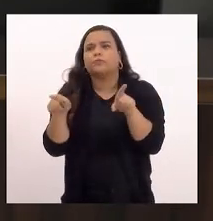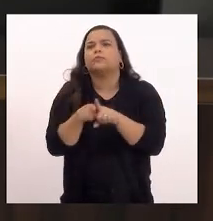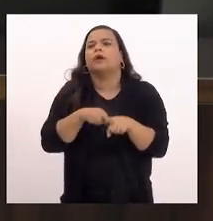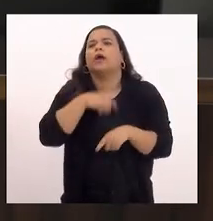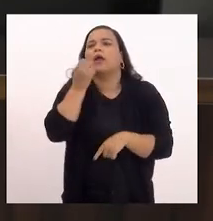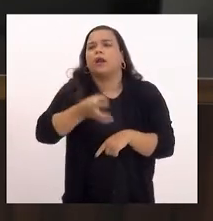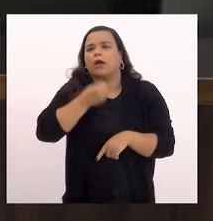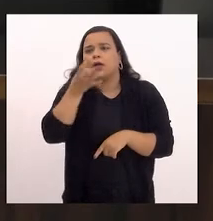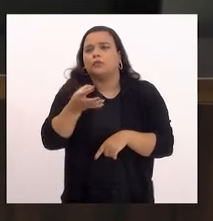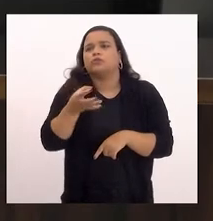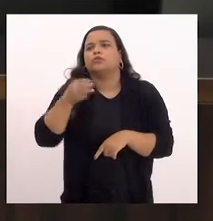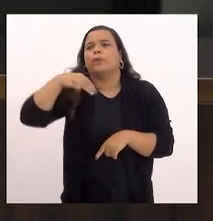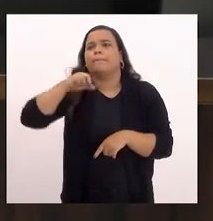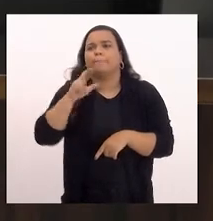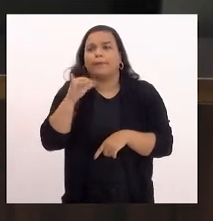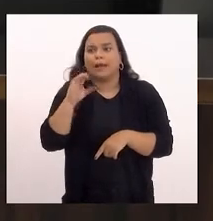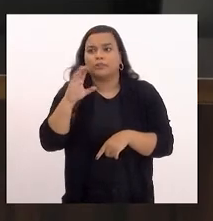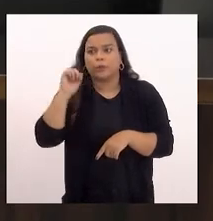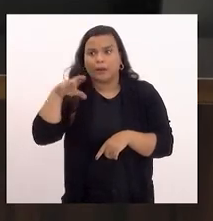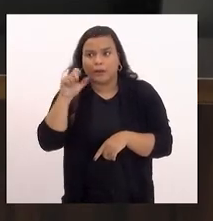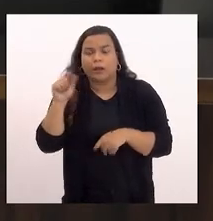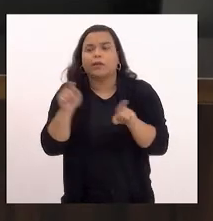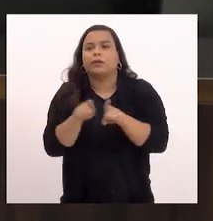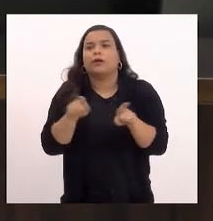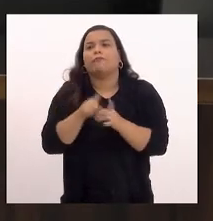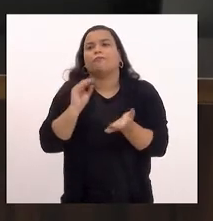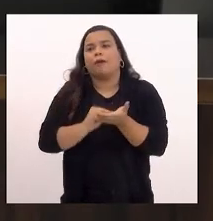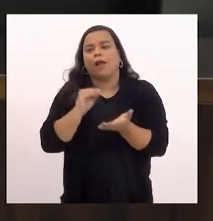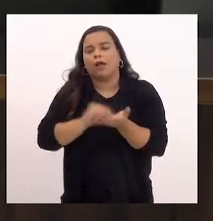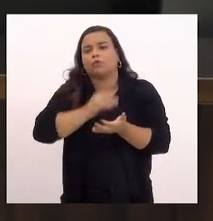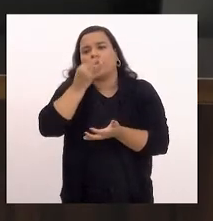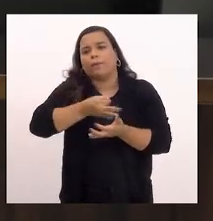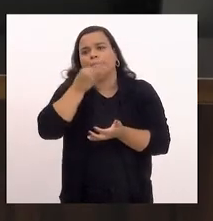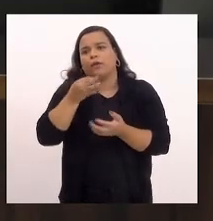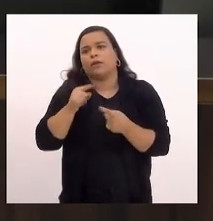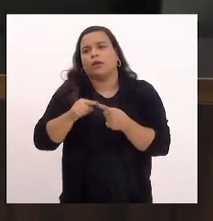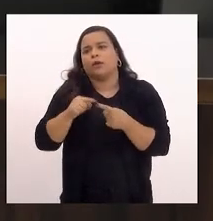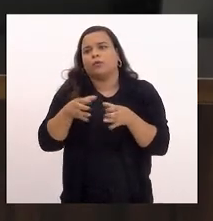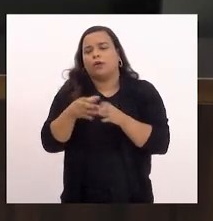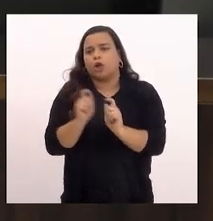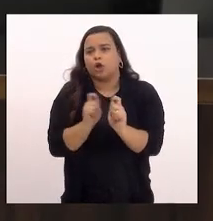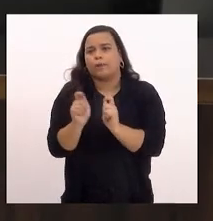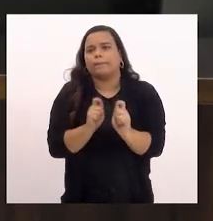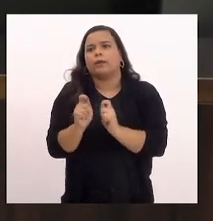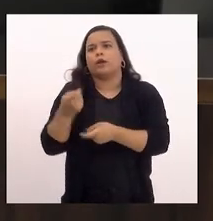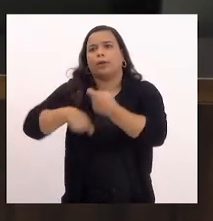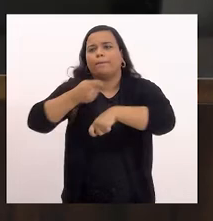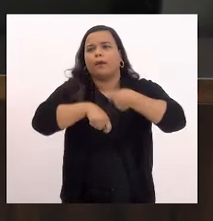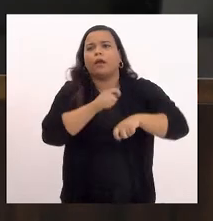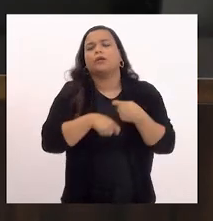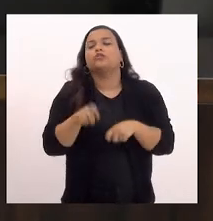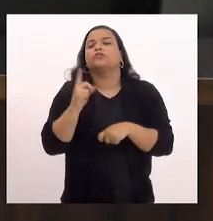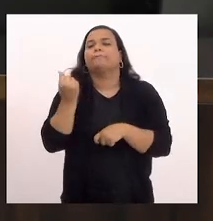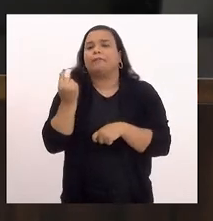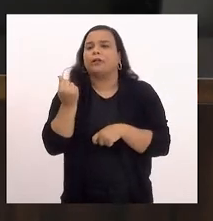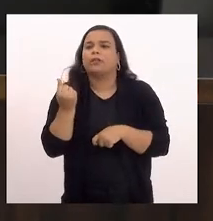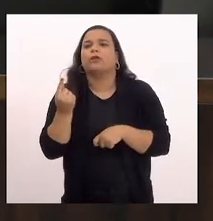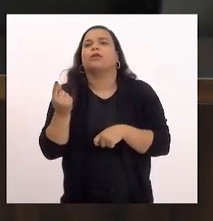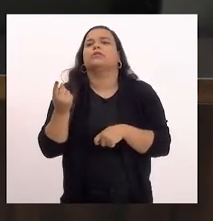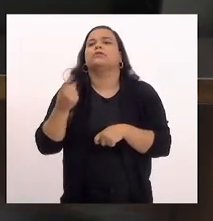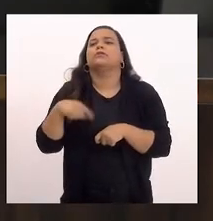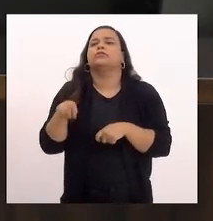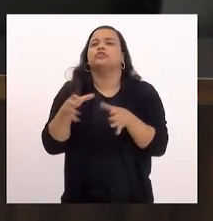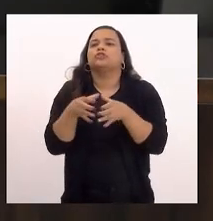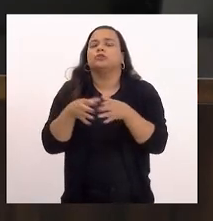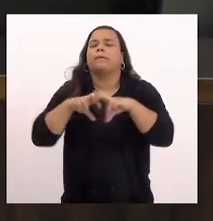Félix, Márcio Canela. Dependendo de pareceres das comissões de economia e comércios, de orçamento, finanças, fiscalização financeira e controle, às emendas de plenário.